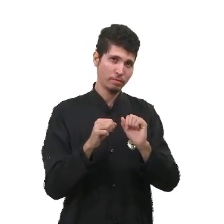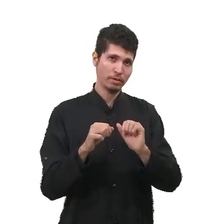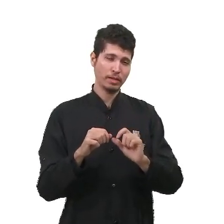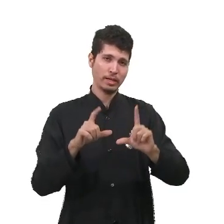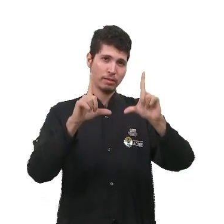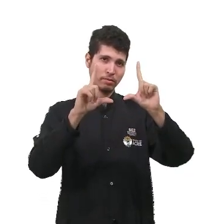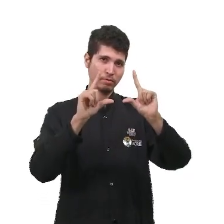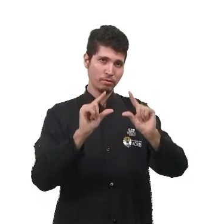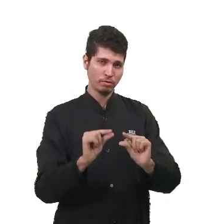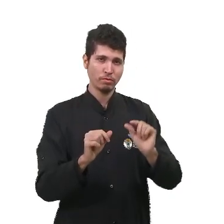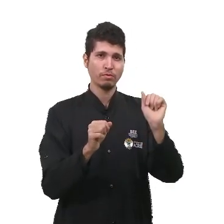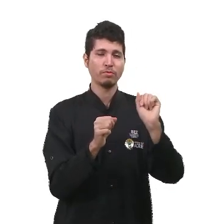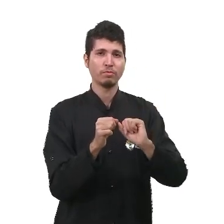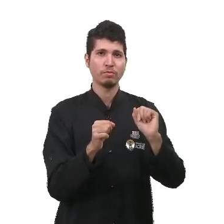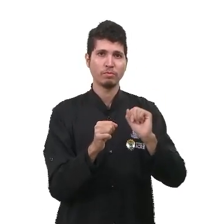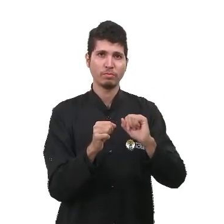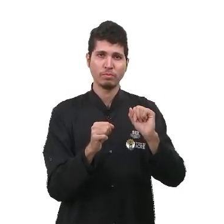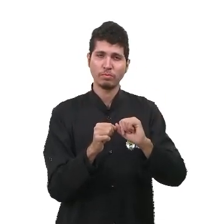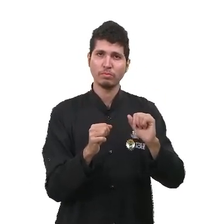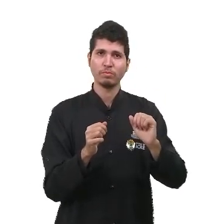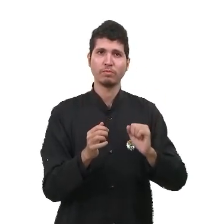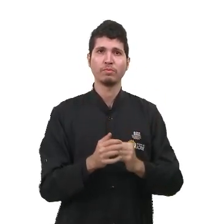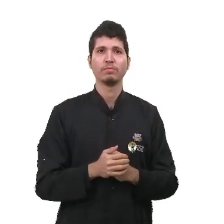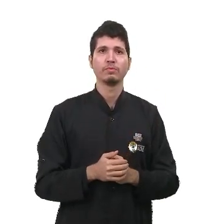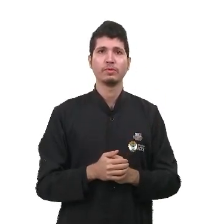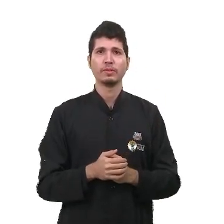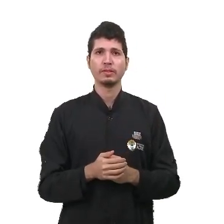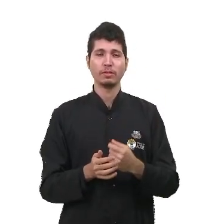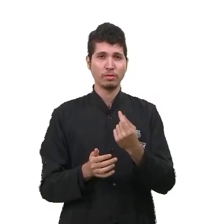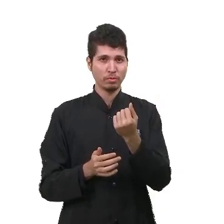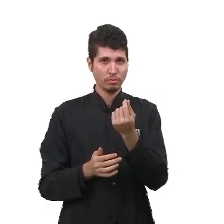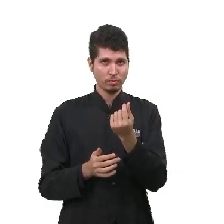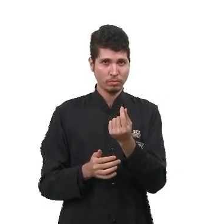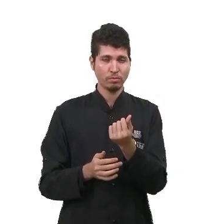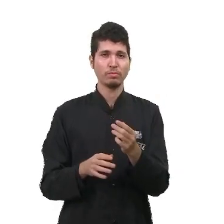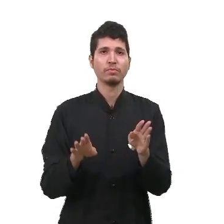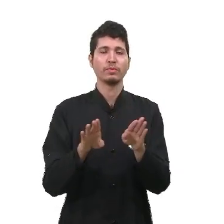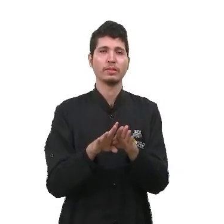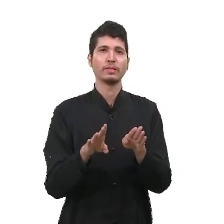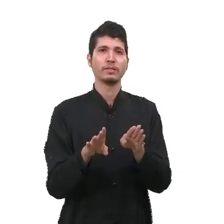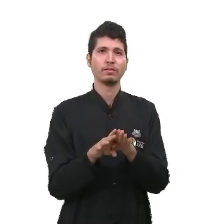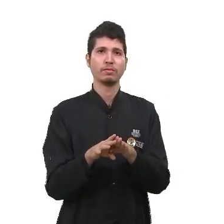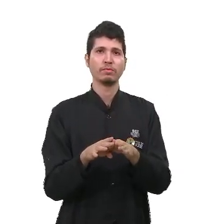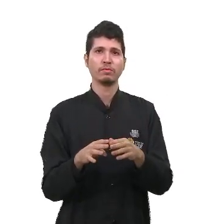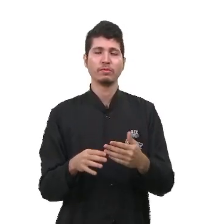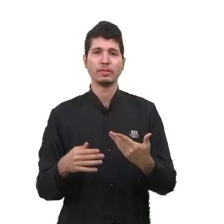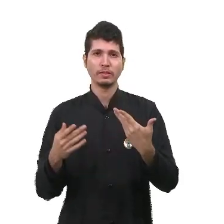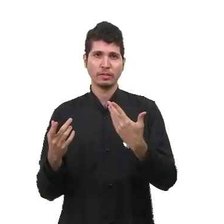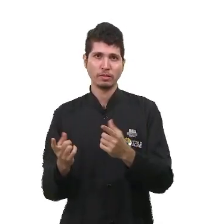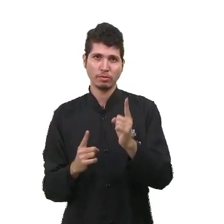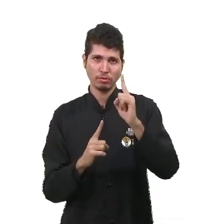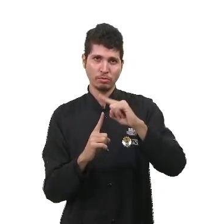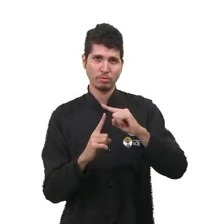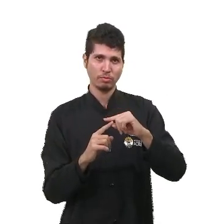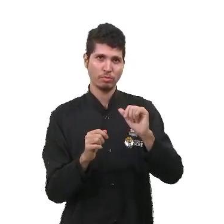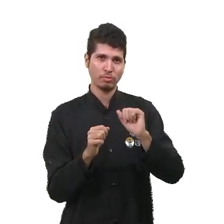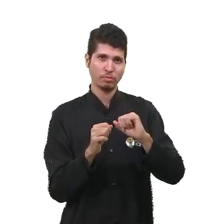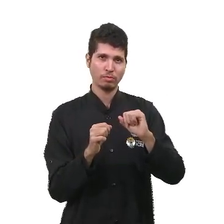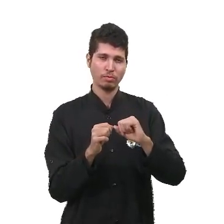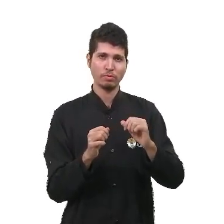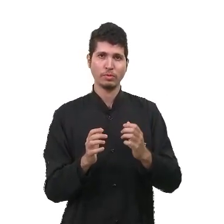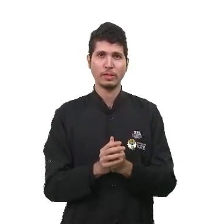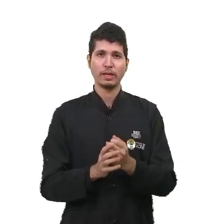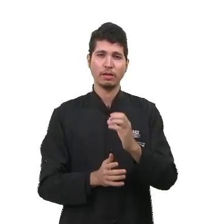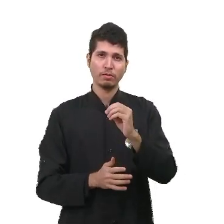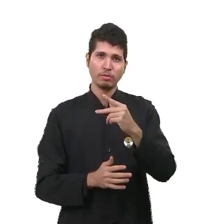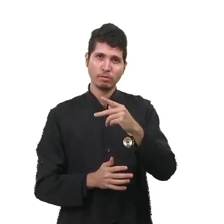produção e, consequentemente, o seu custo. Logo, esse modelo de produção, os operários, eles